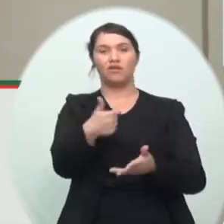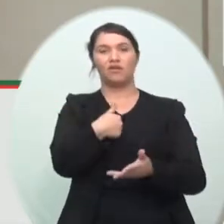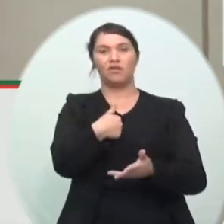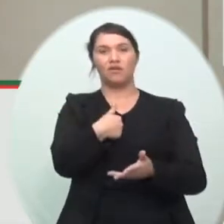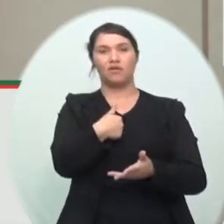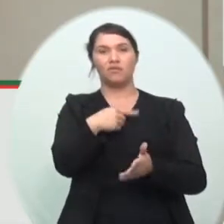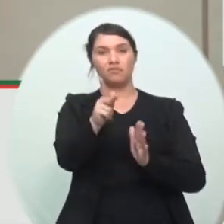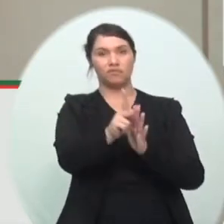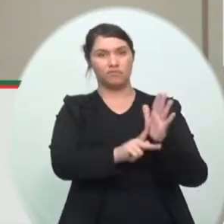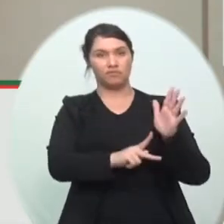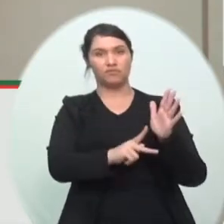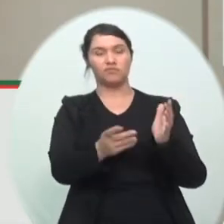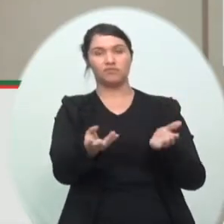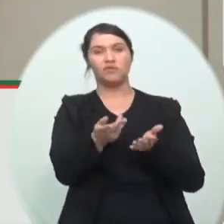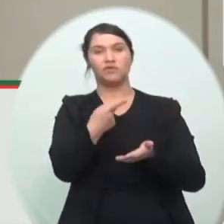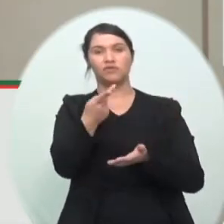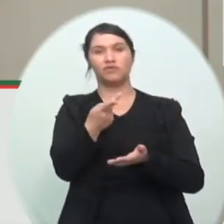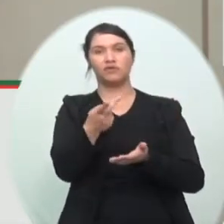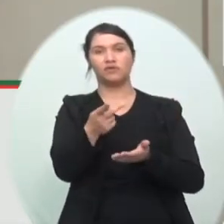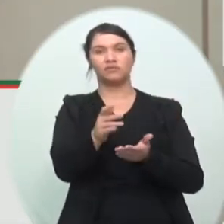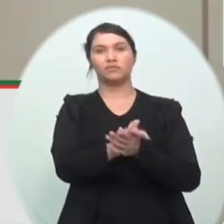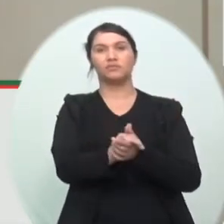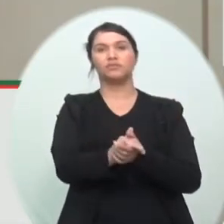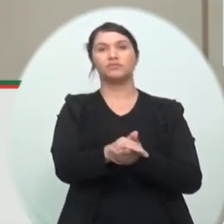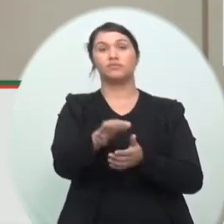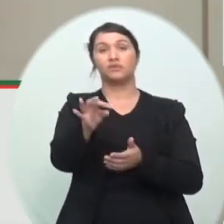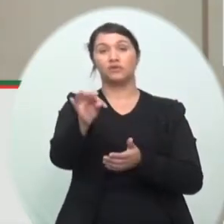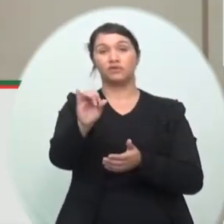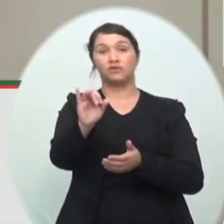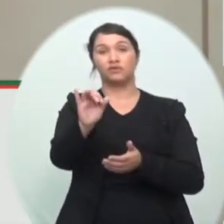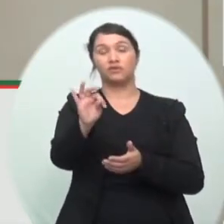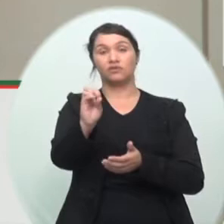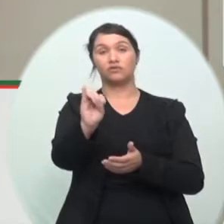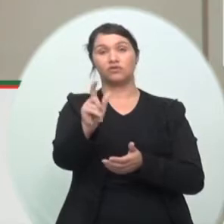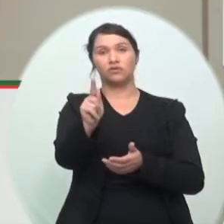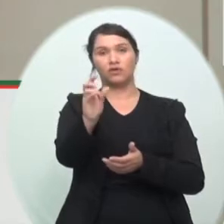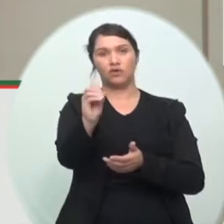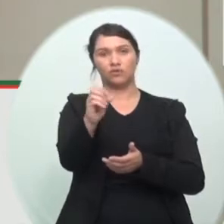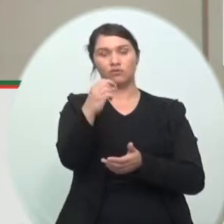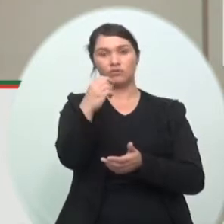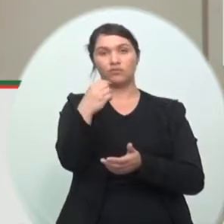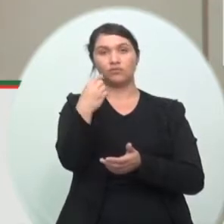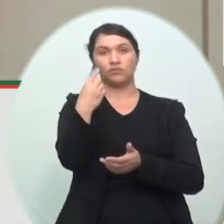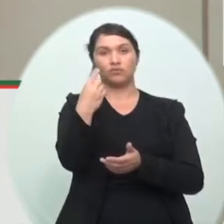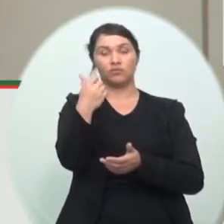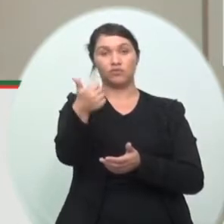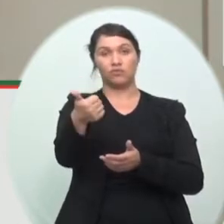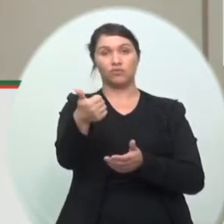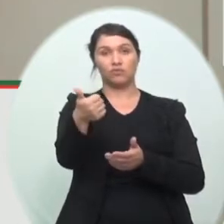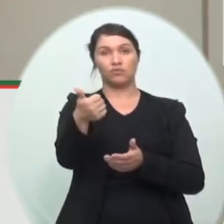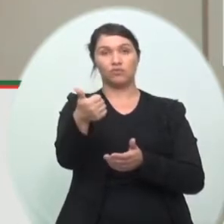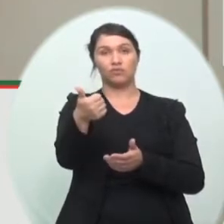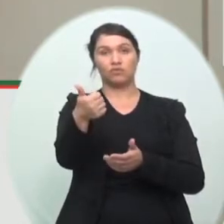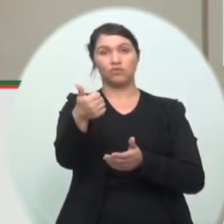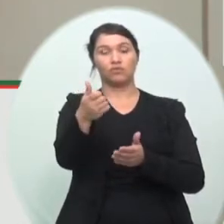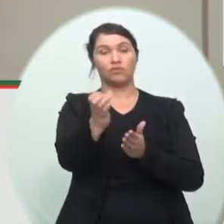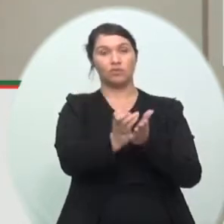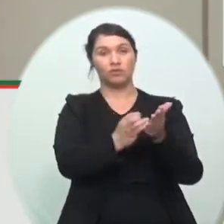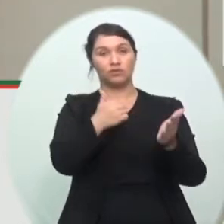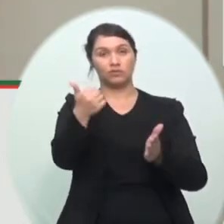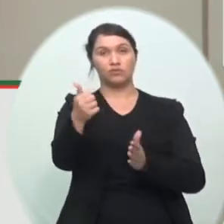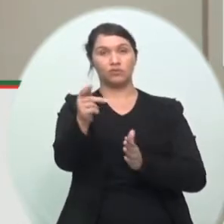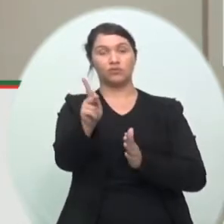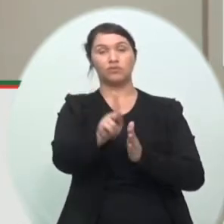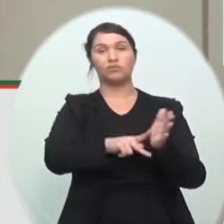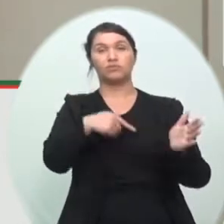diz, Tiago 1,27, que fala que a religião que Deus, o nosso Pai, aceita como sincera e imaculada é esta: cuidar dos órfãos